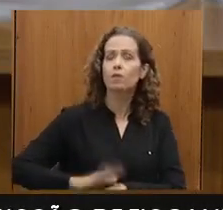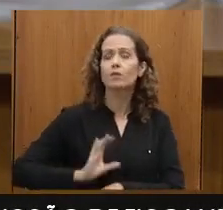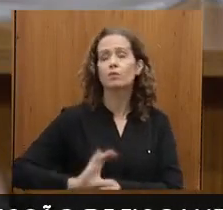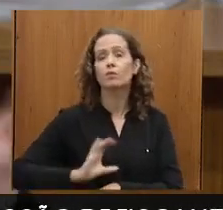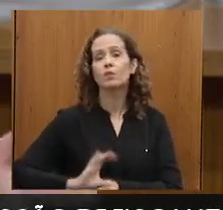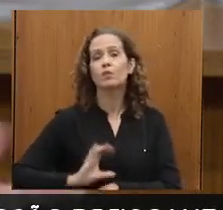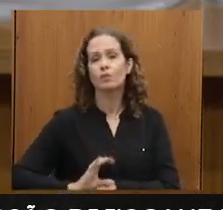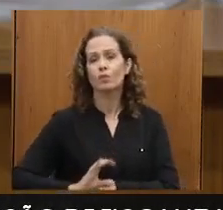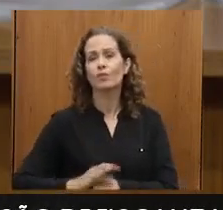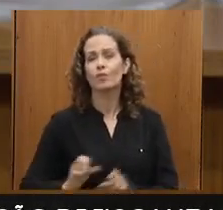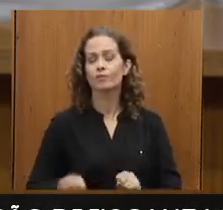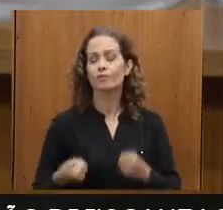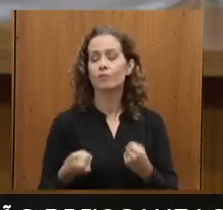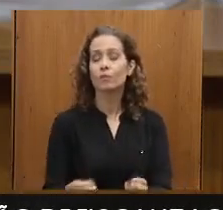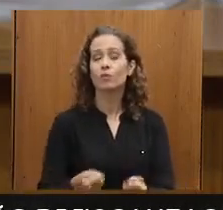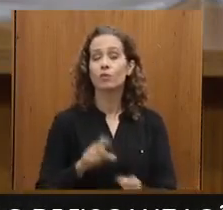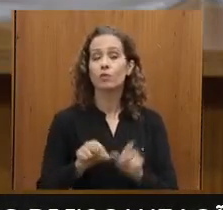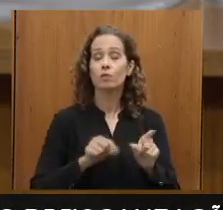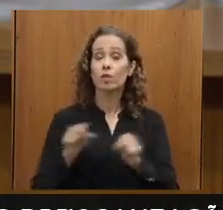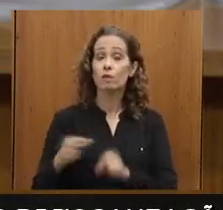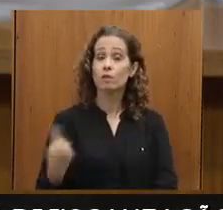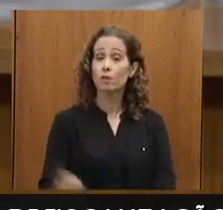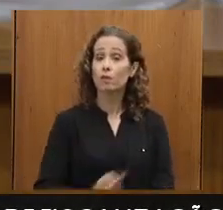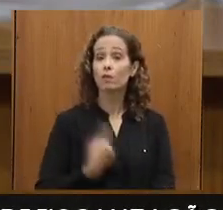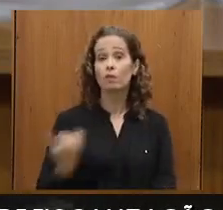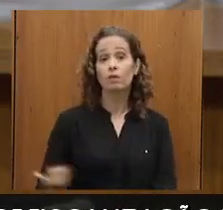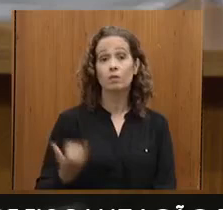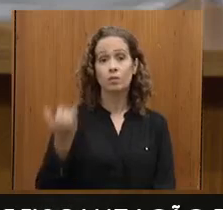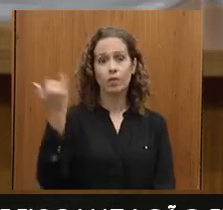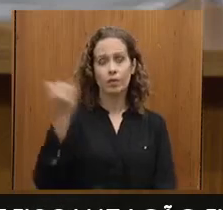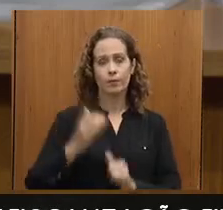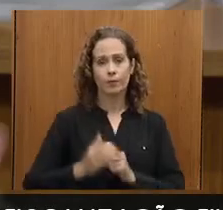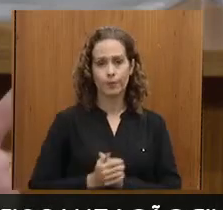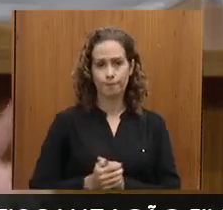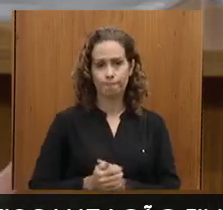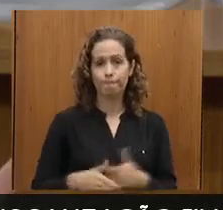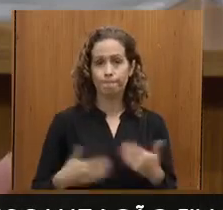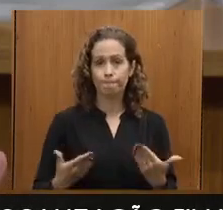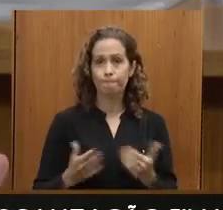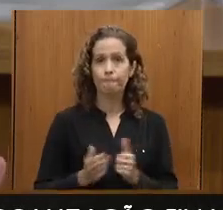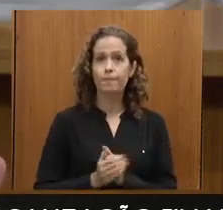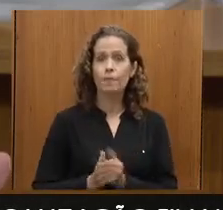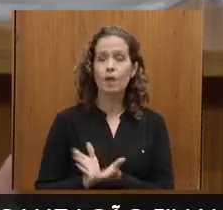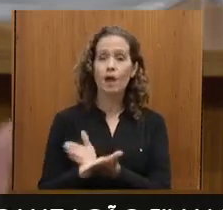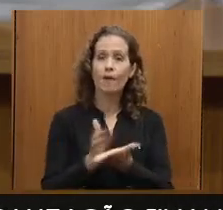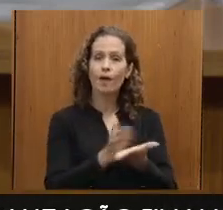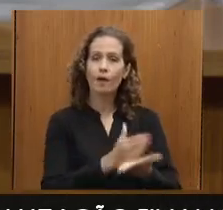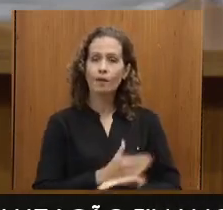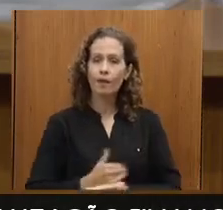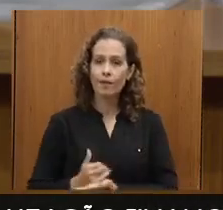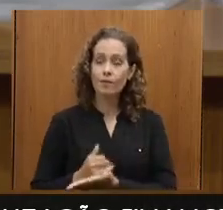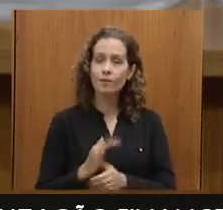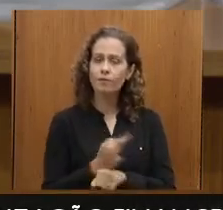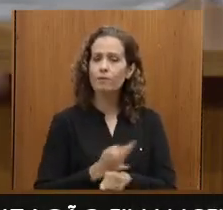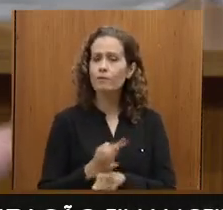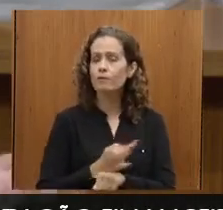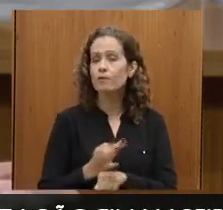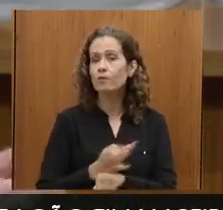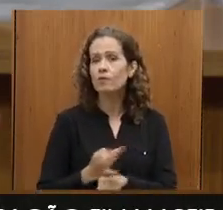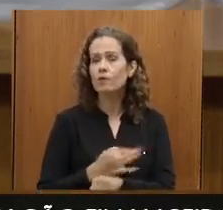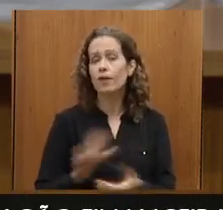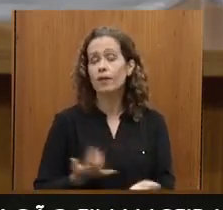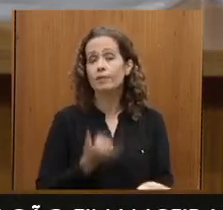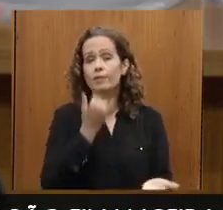que para a gente é muito importante. Com relação ao rateio de férias, eu vou, me